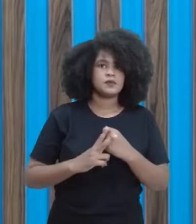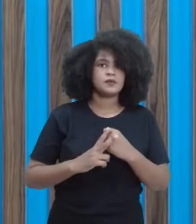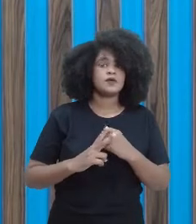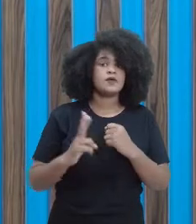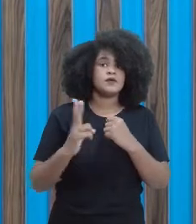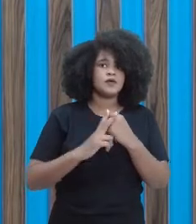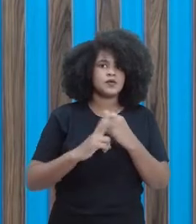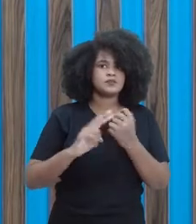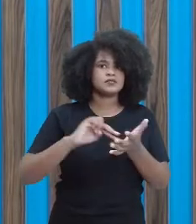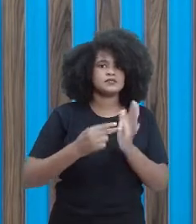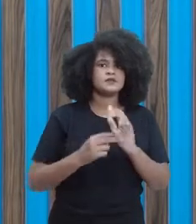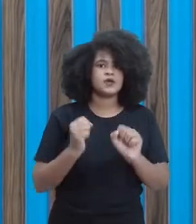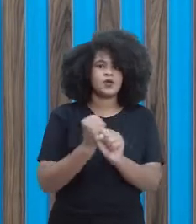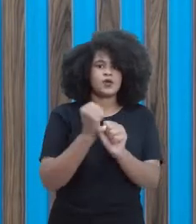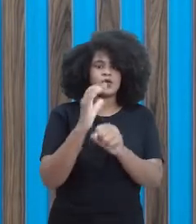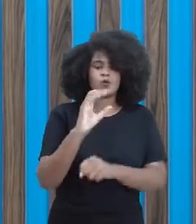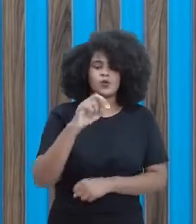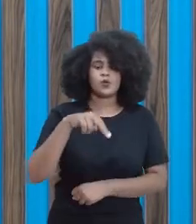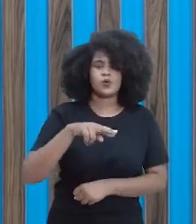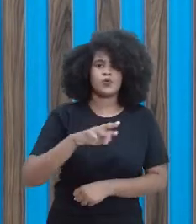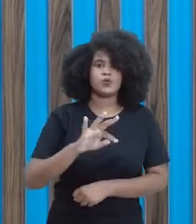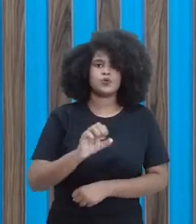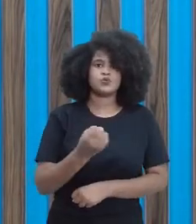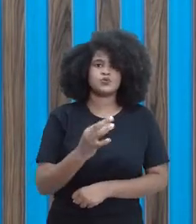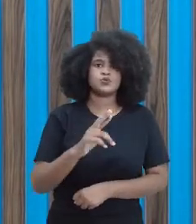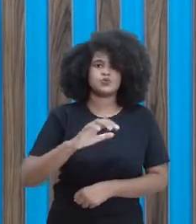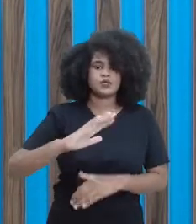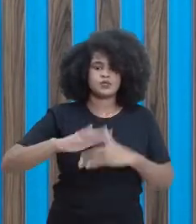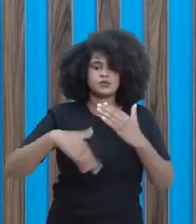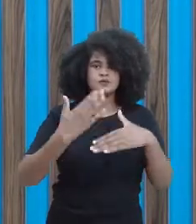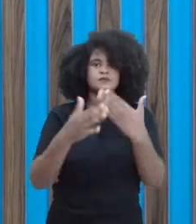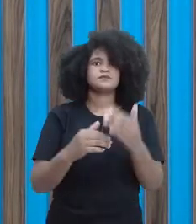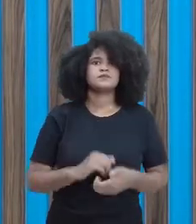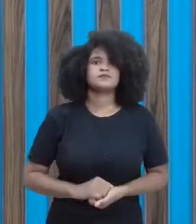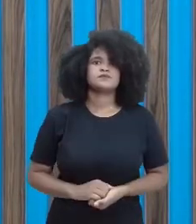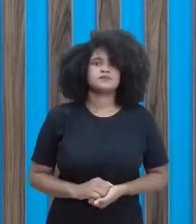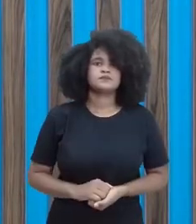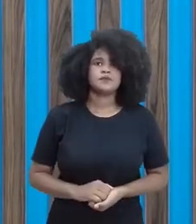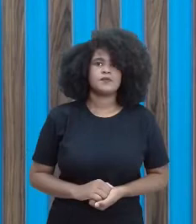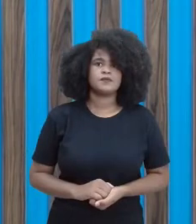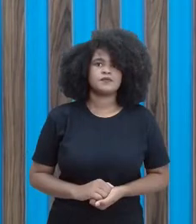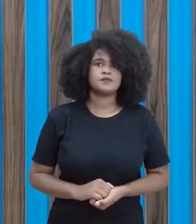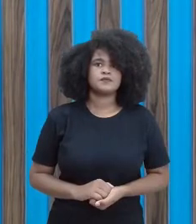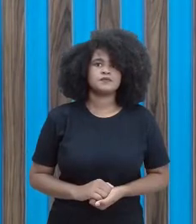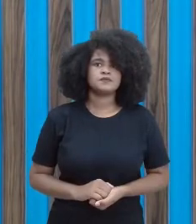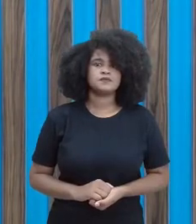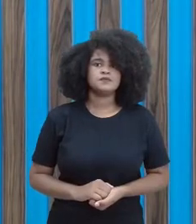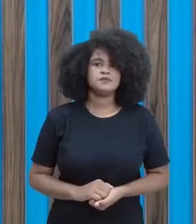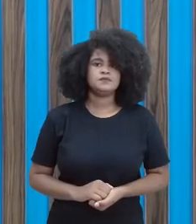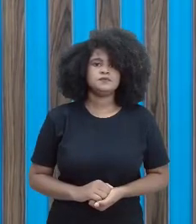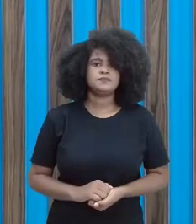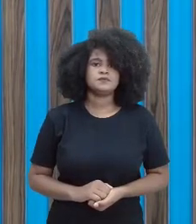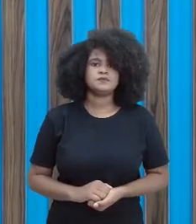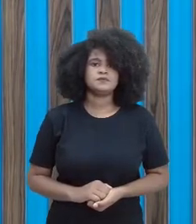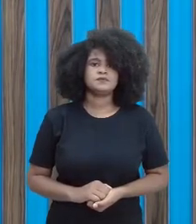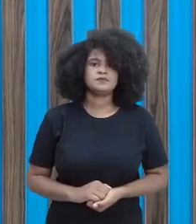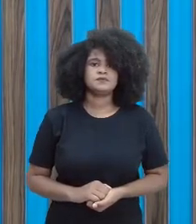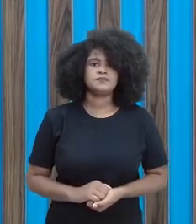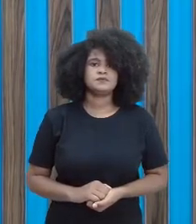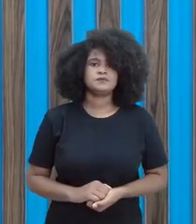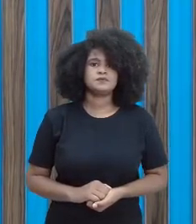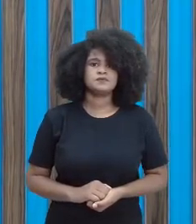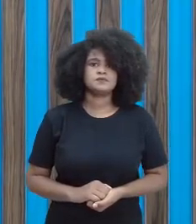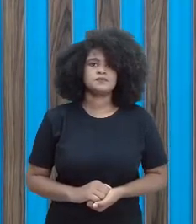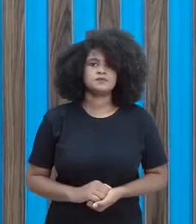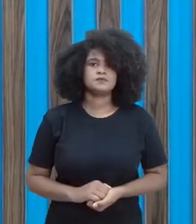temos aqui, ó, o nosso tempo verbal estava construindo. His method when the military regime began and